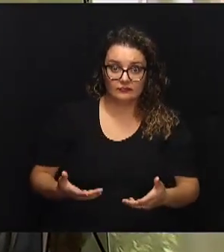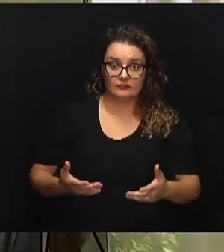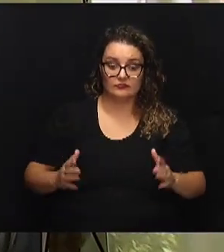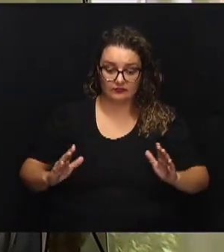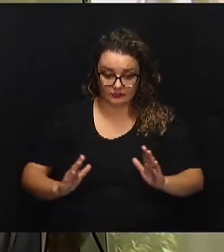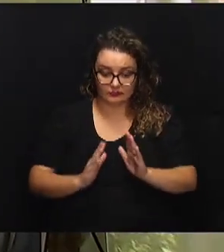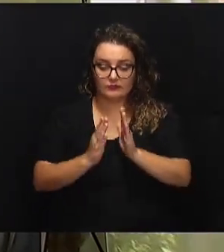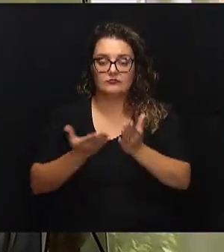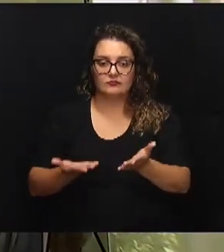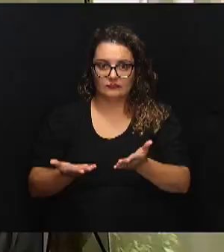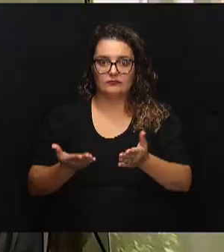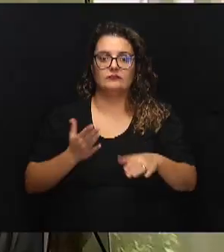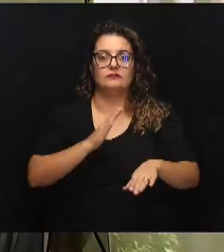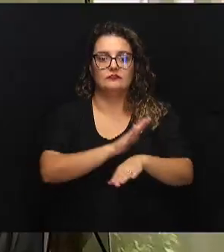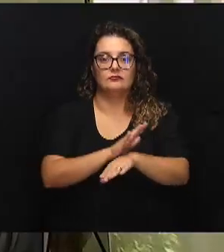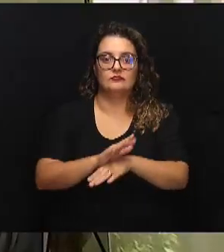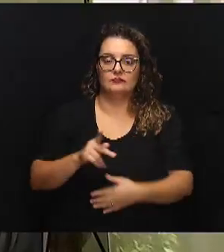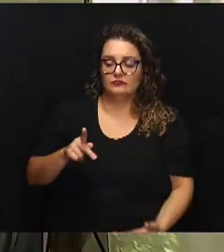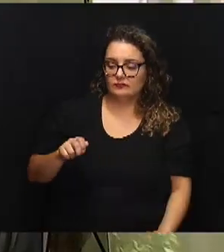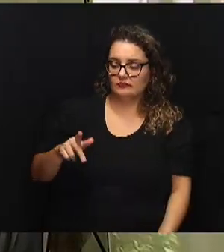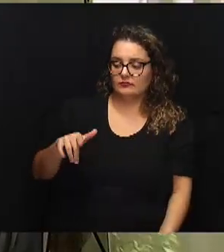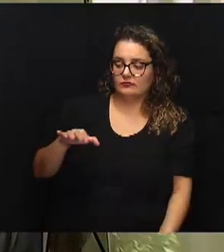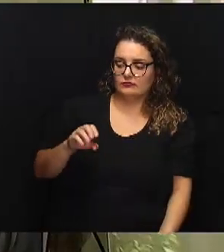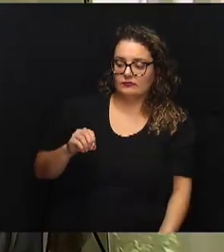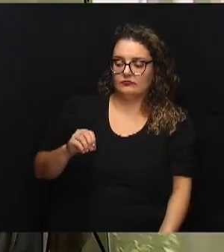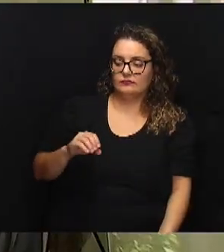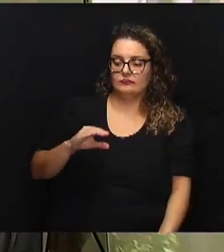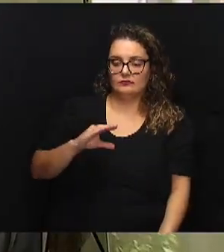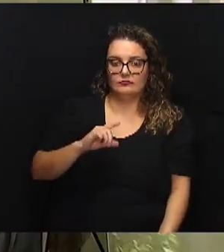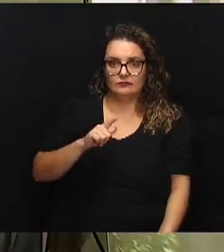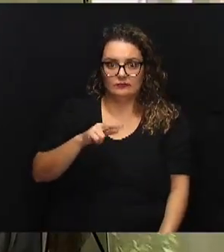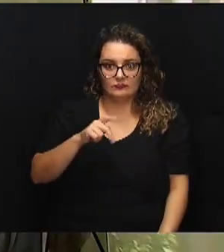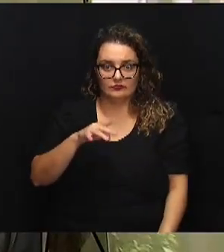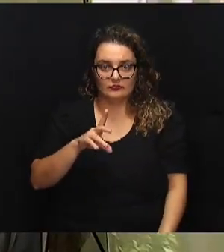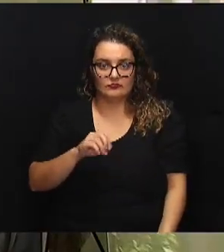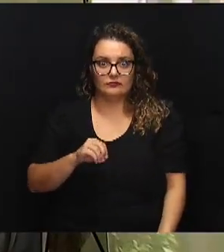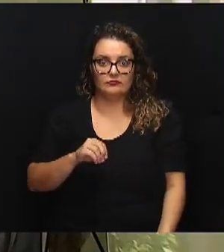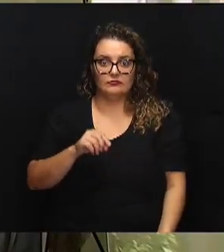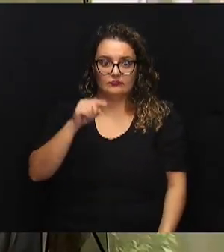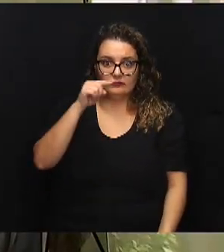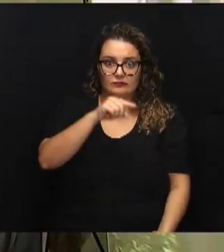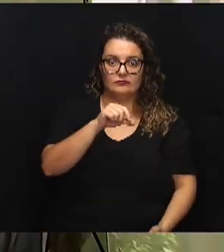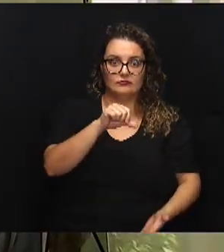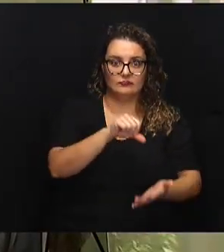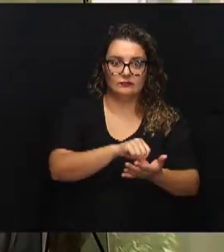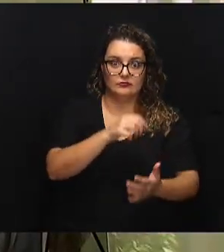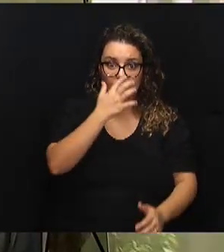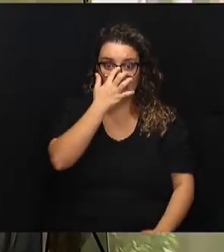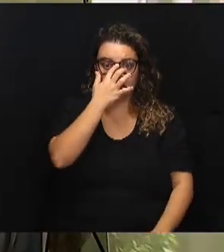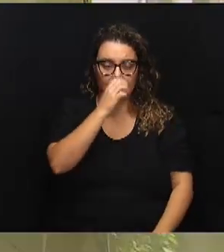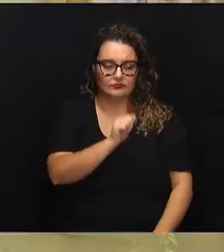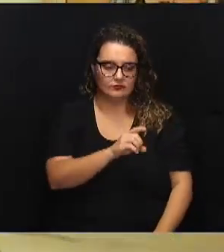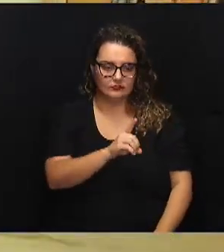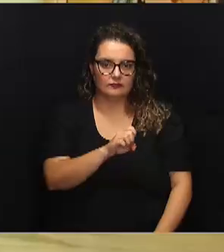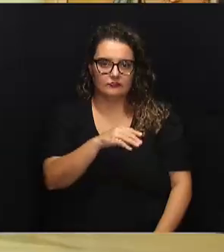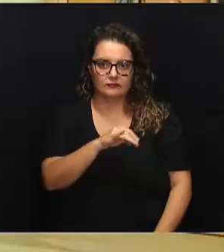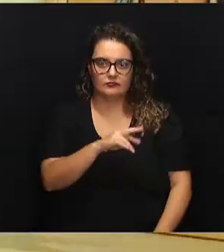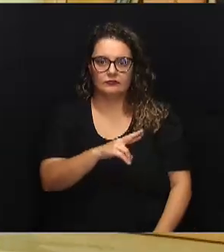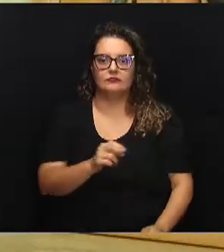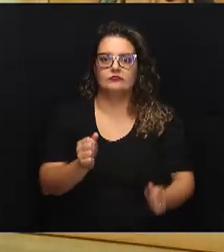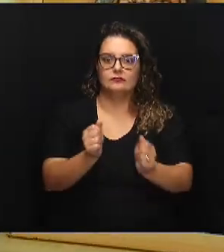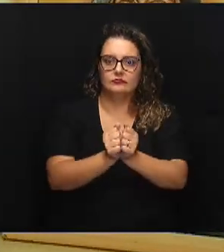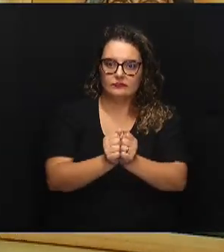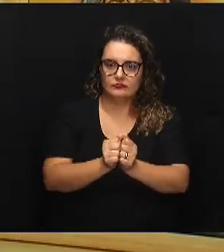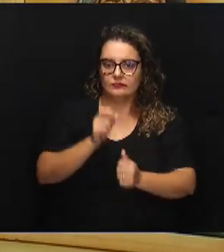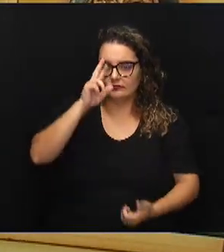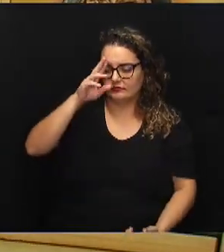frente, né, o Paulinho, o seu Cláudio, né, o que está lá na sede também, o Ademir, juntamente com o seu